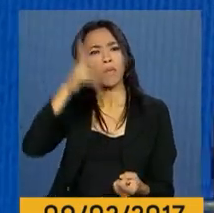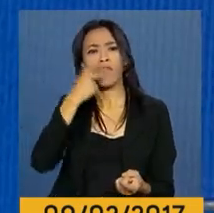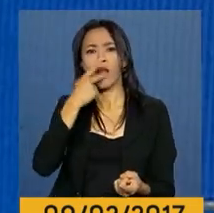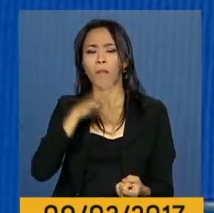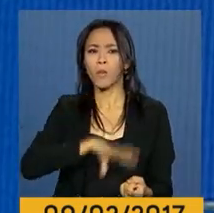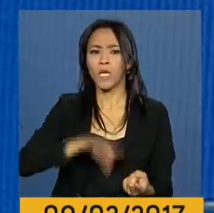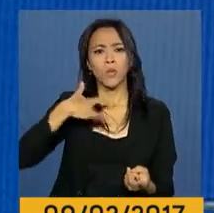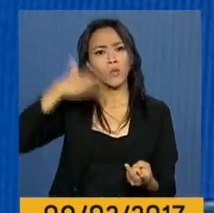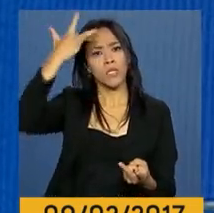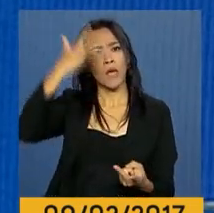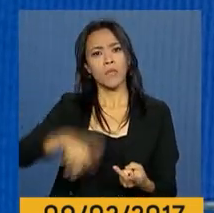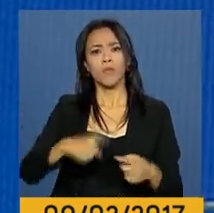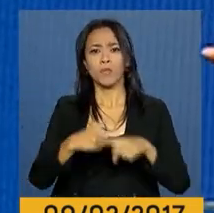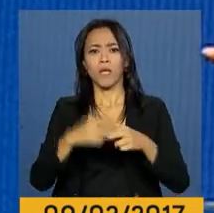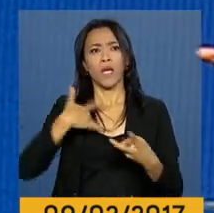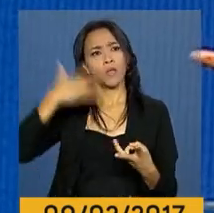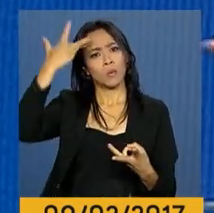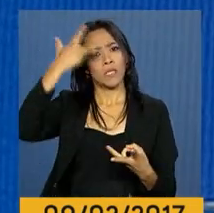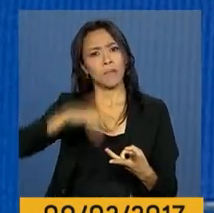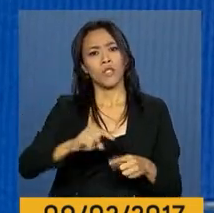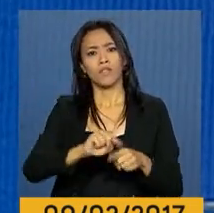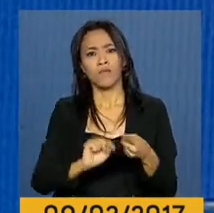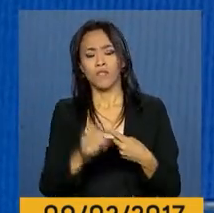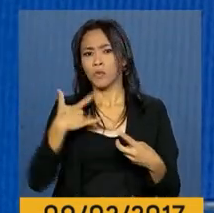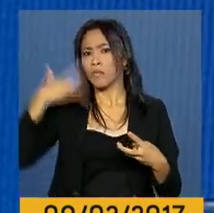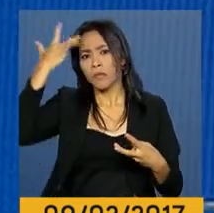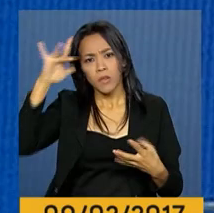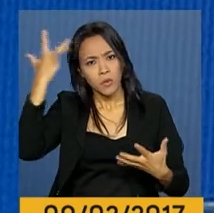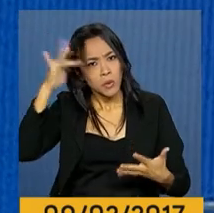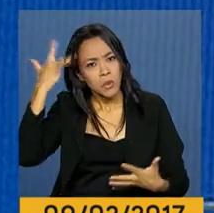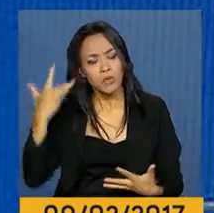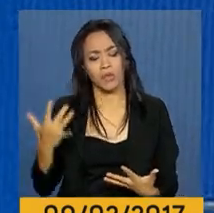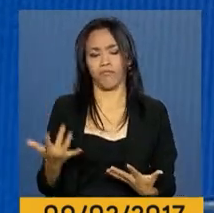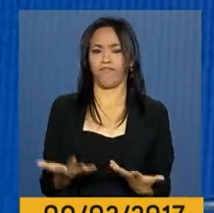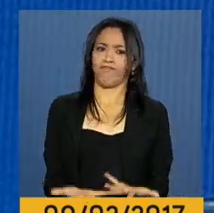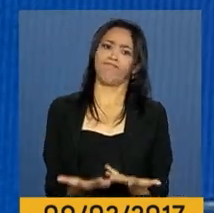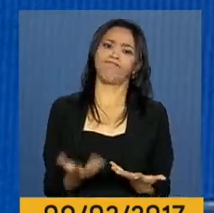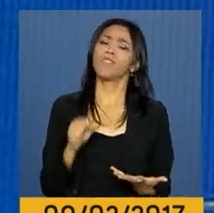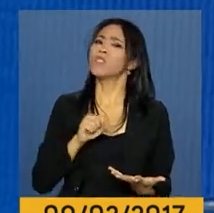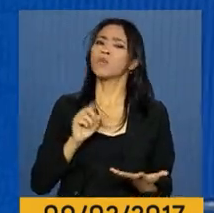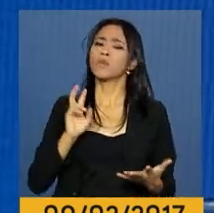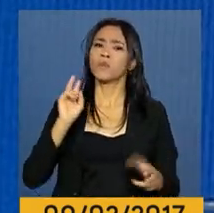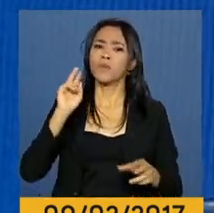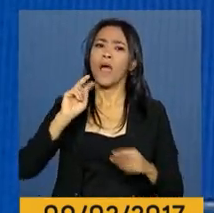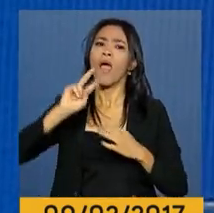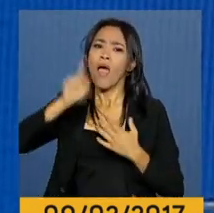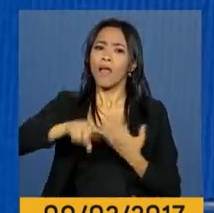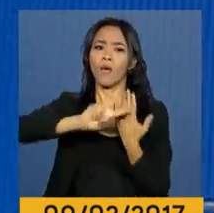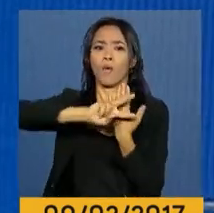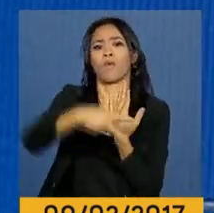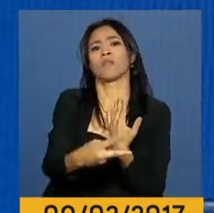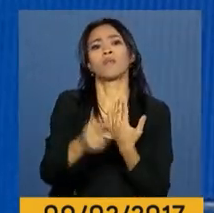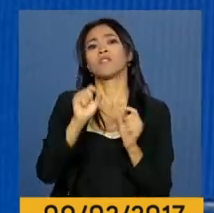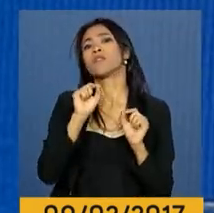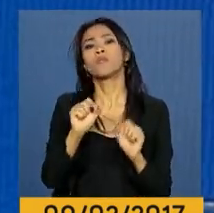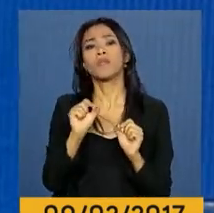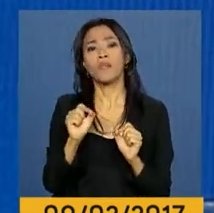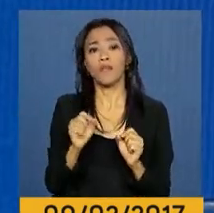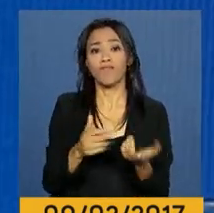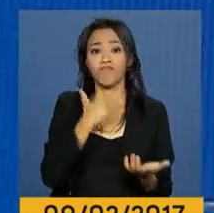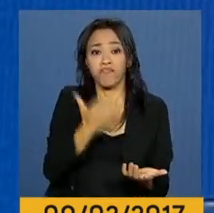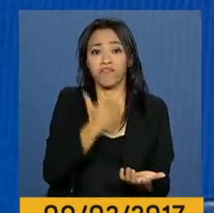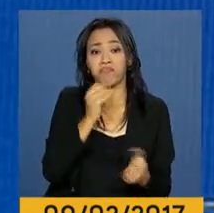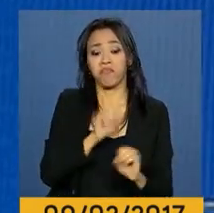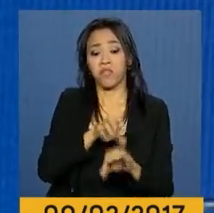multiplicar não sabiam dividir etc precisamente da inadequação daquilo que se ensinava portanto